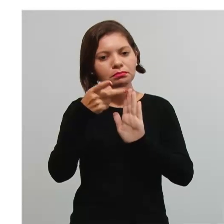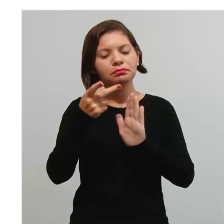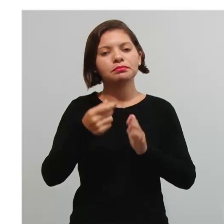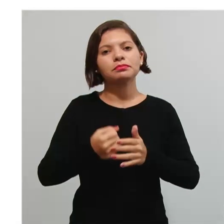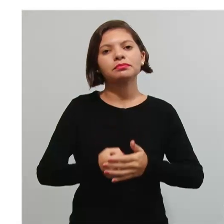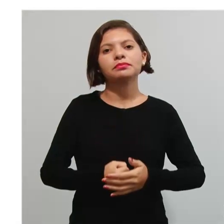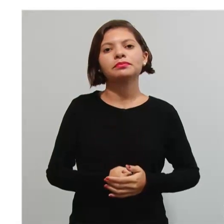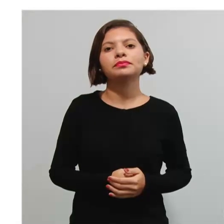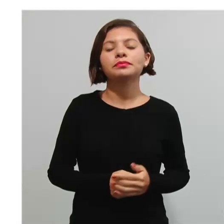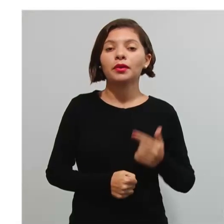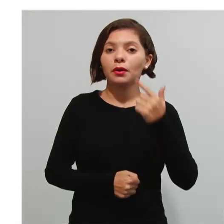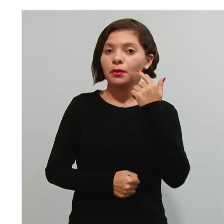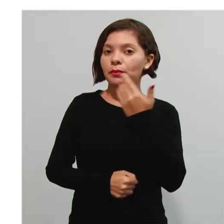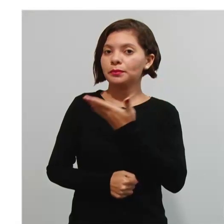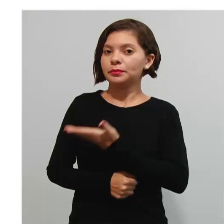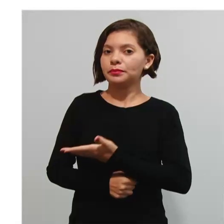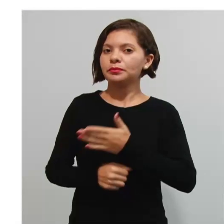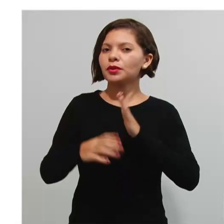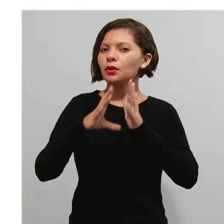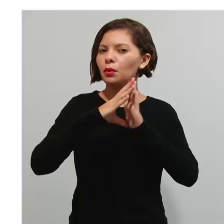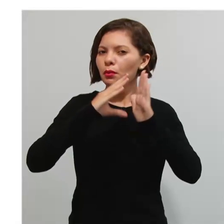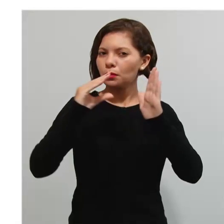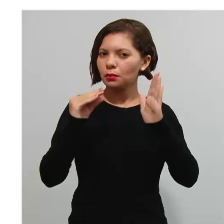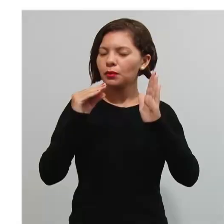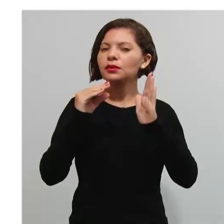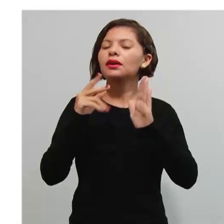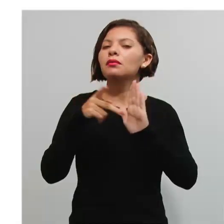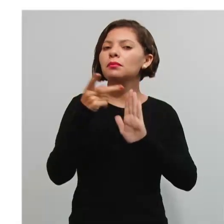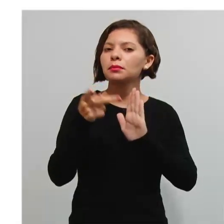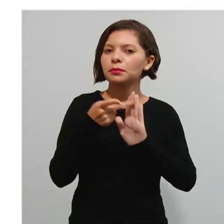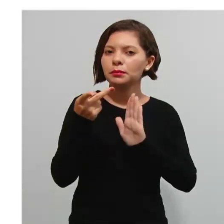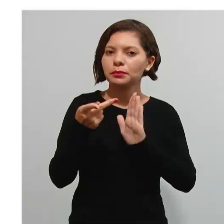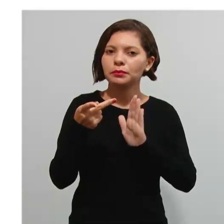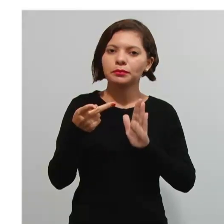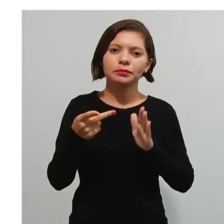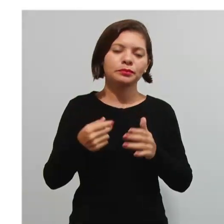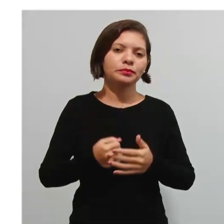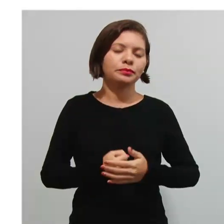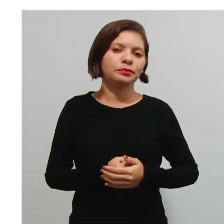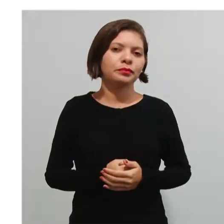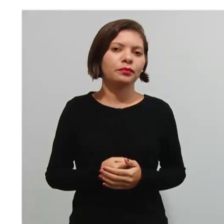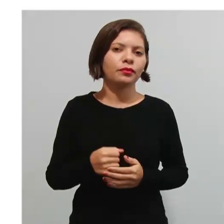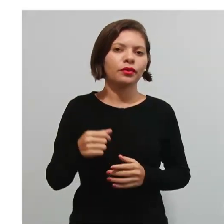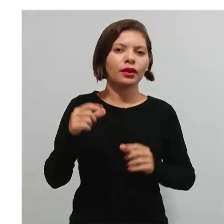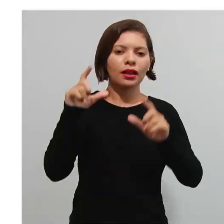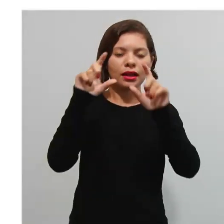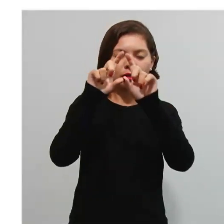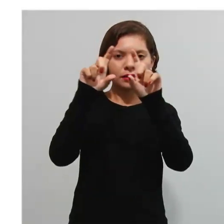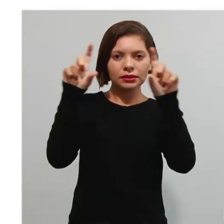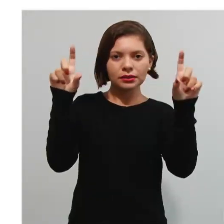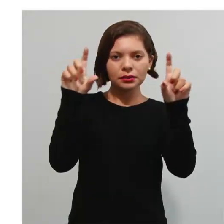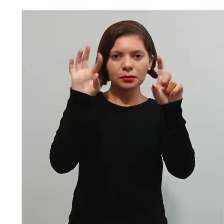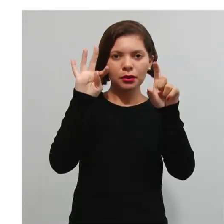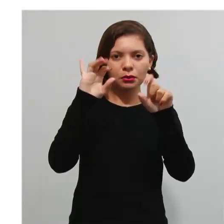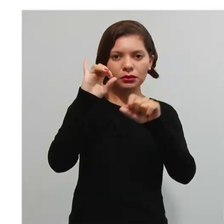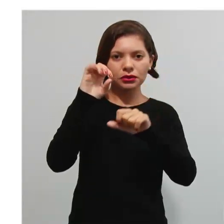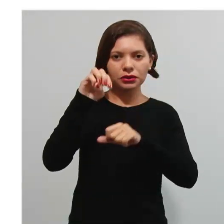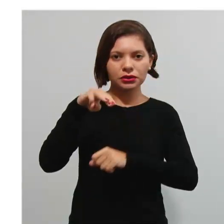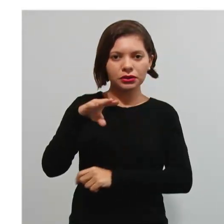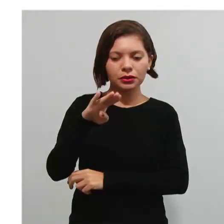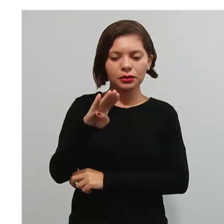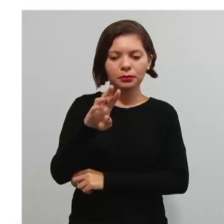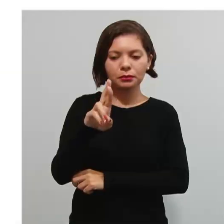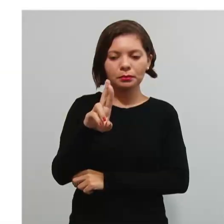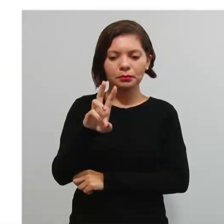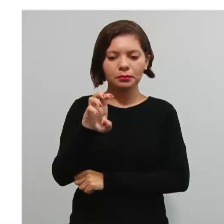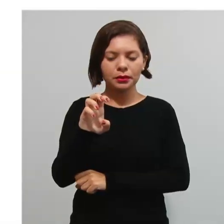aparecer. E aqui nós temos o modelo de portaria, né? Então, geralmente no início vem o timbre da instituição,